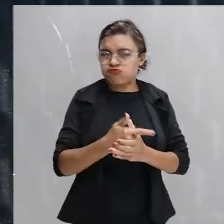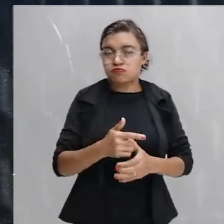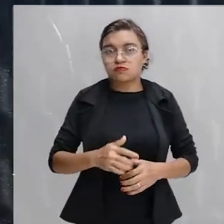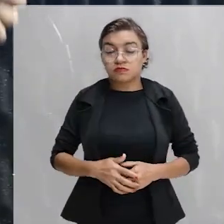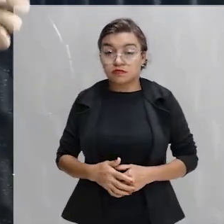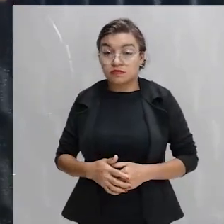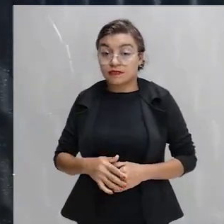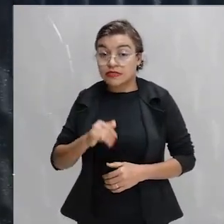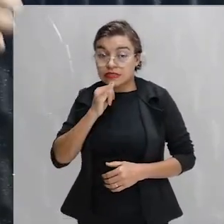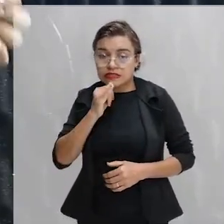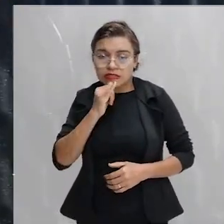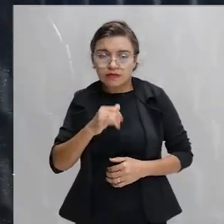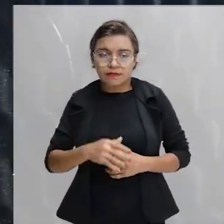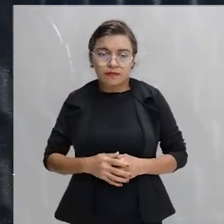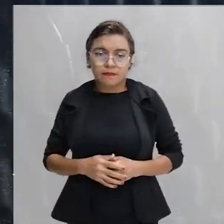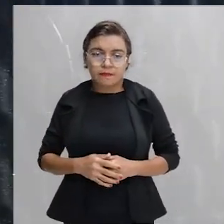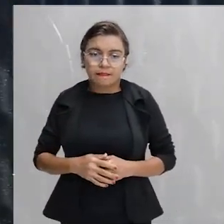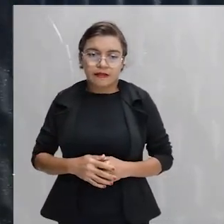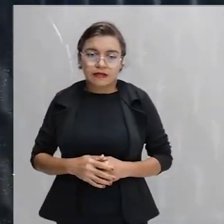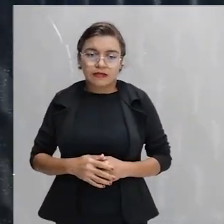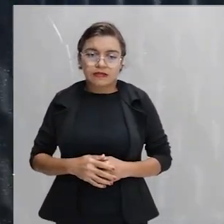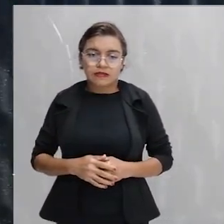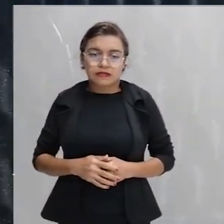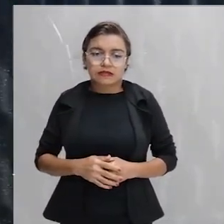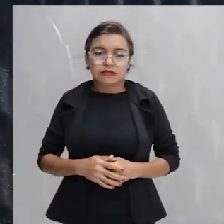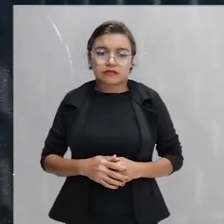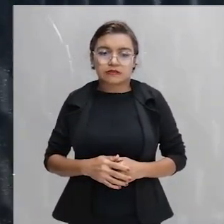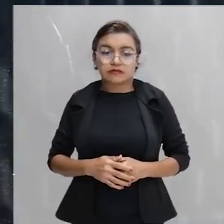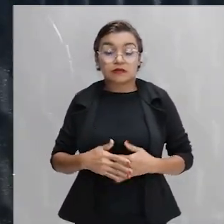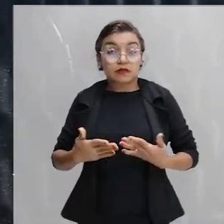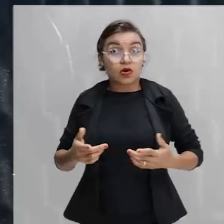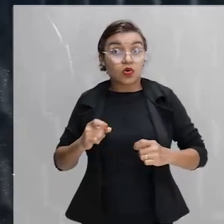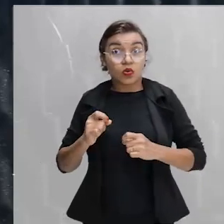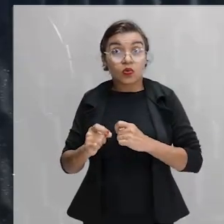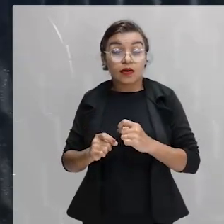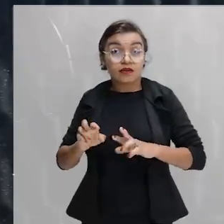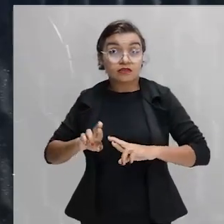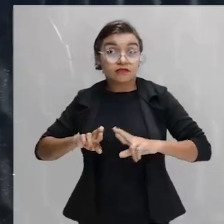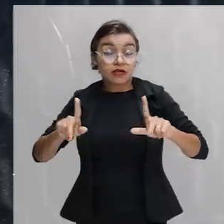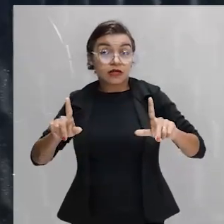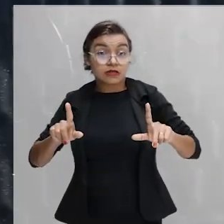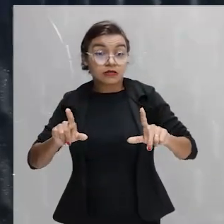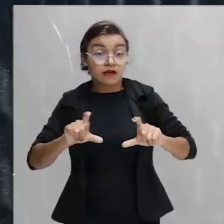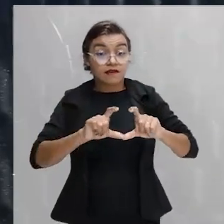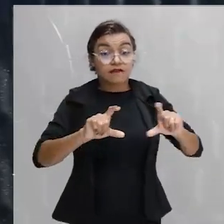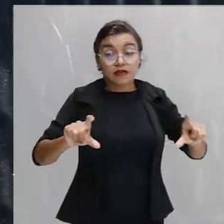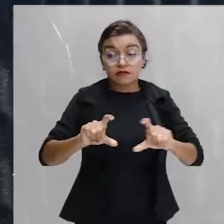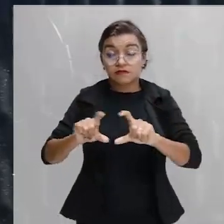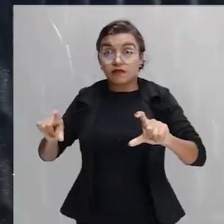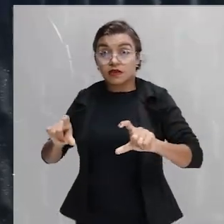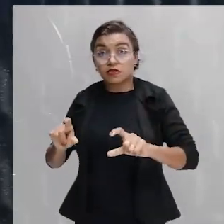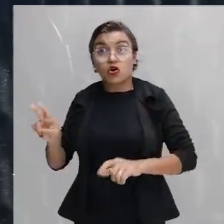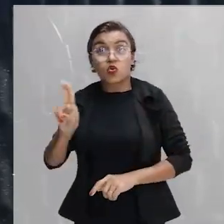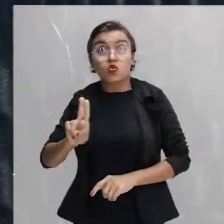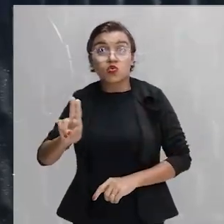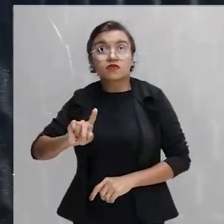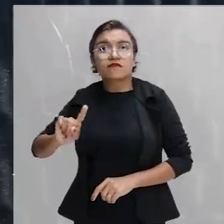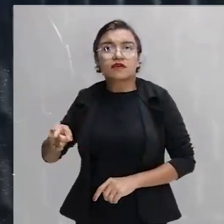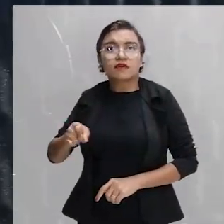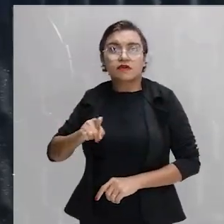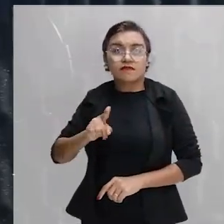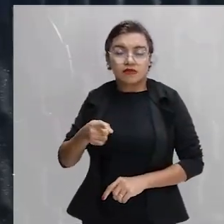restritiva, que são punidas. Então, a diferença entre uma e outra é o uso das vírgulas.